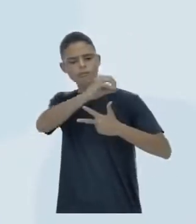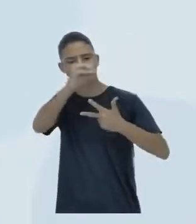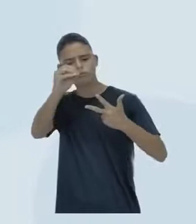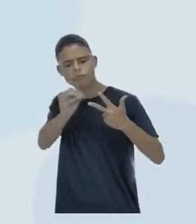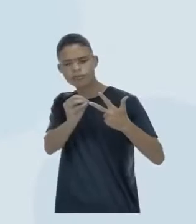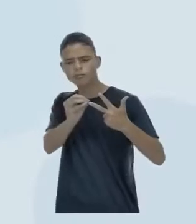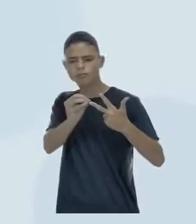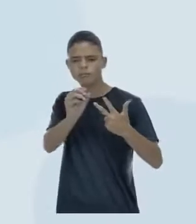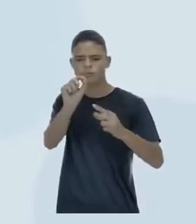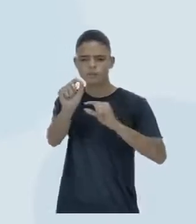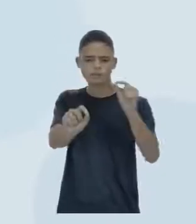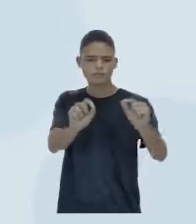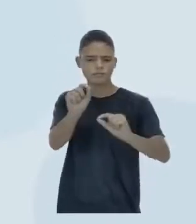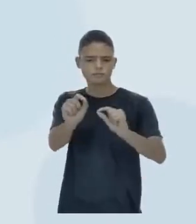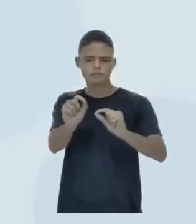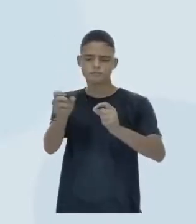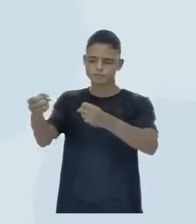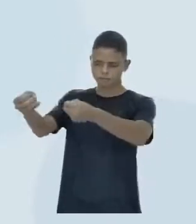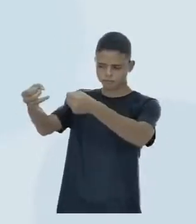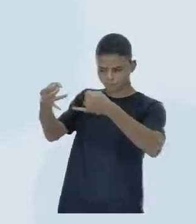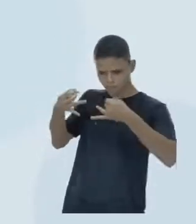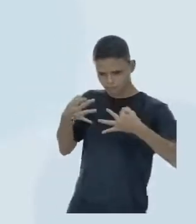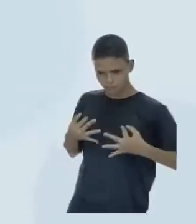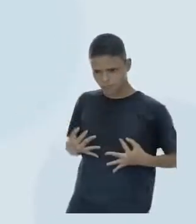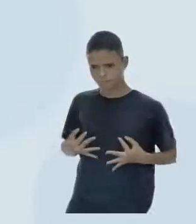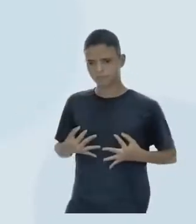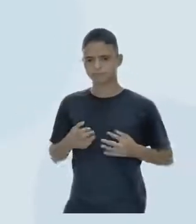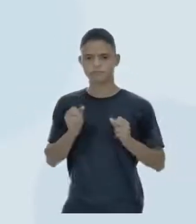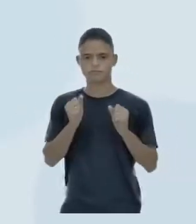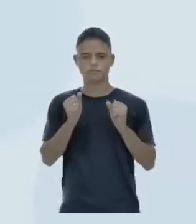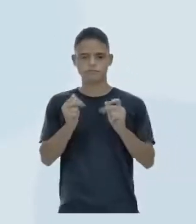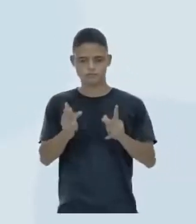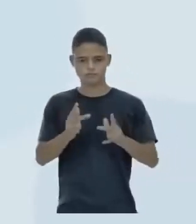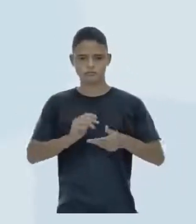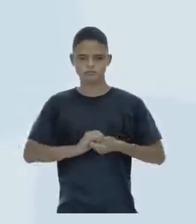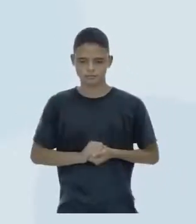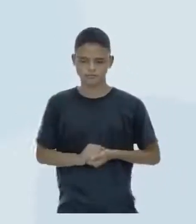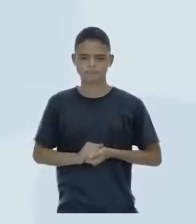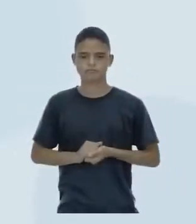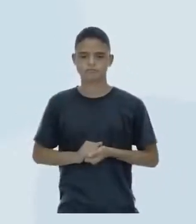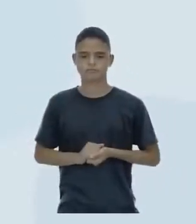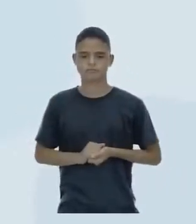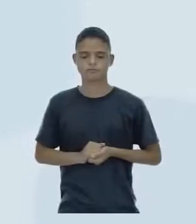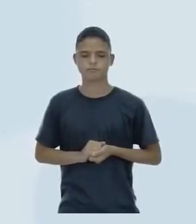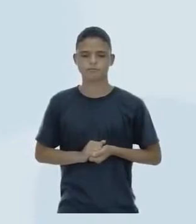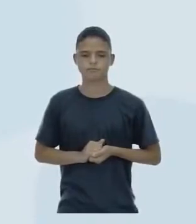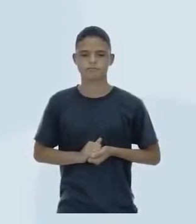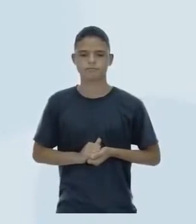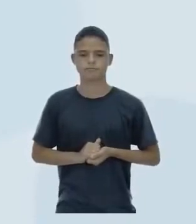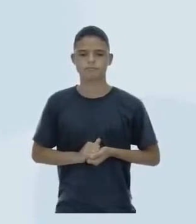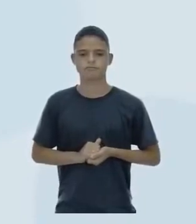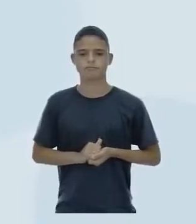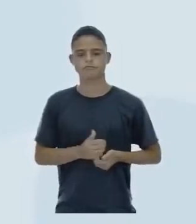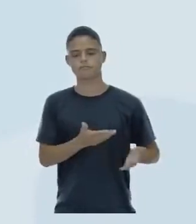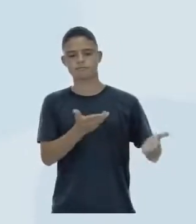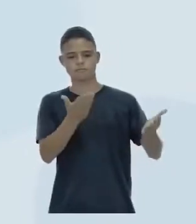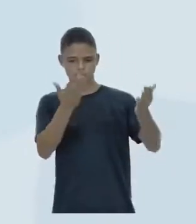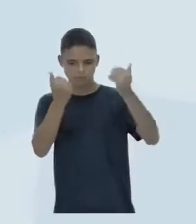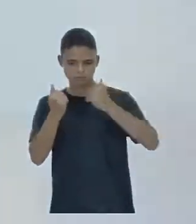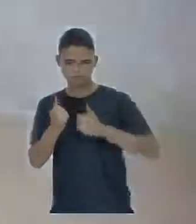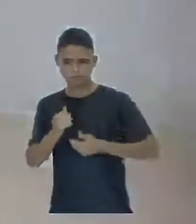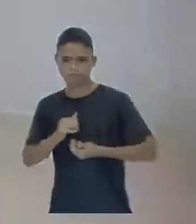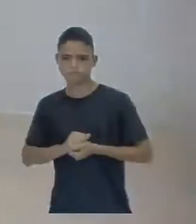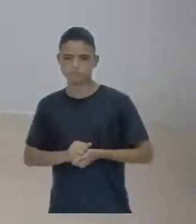compartilhe conosco e aí a gente vai respondendo aqui enquanto vocês respondem conosco. Já podem... Isto. Opa, vamos lá. Eu achei